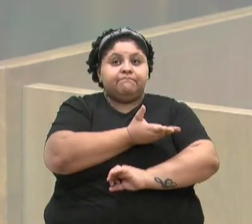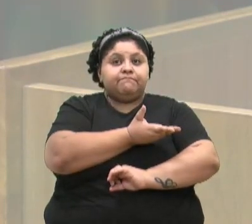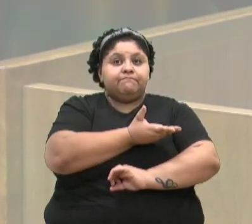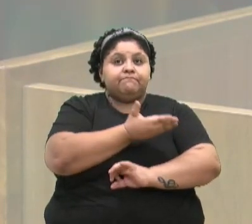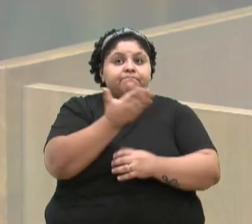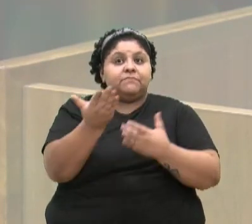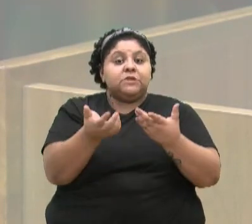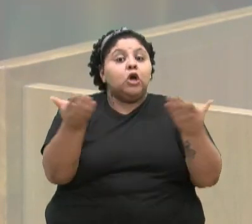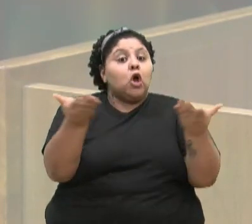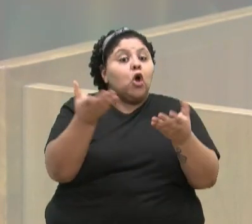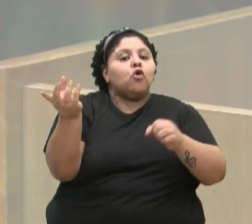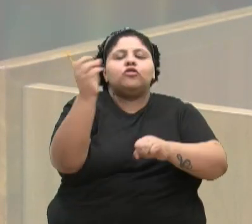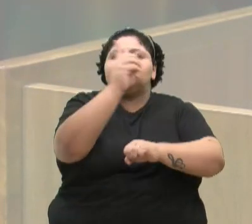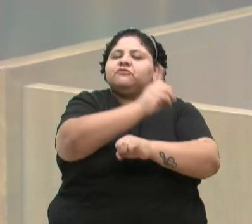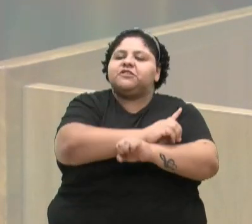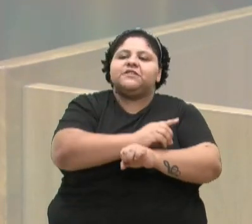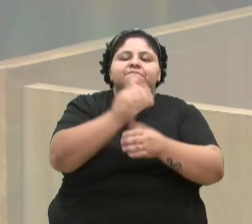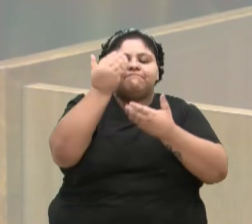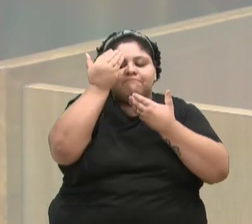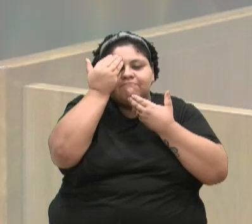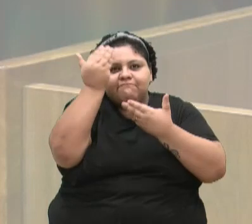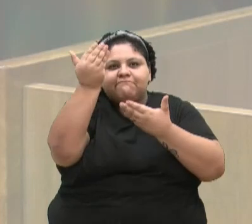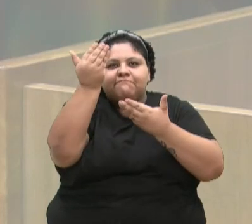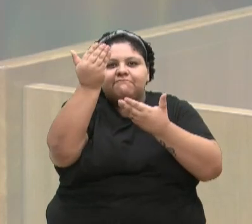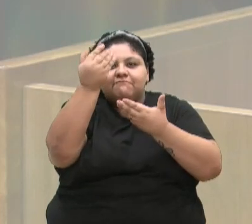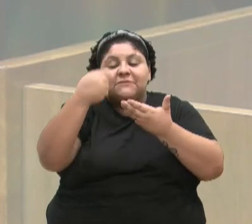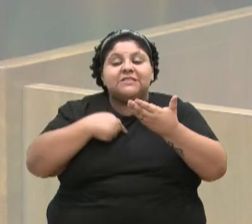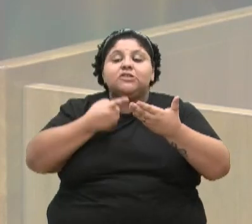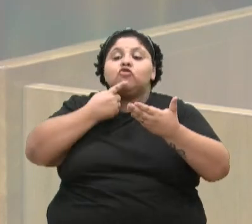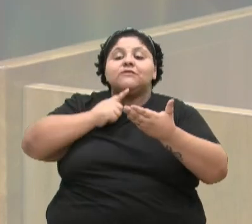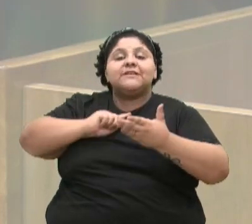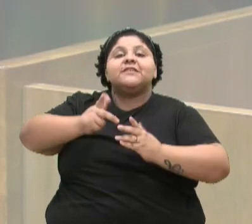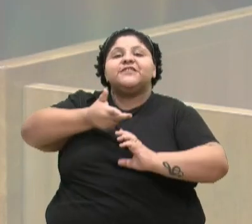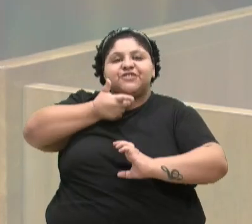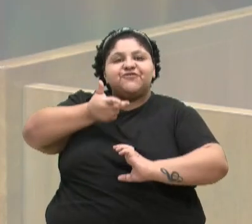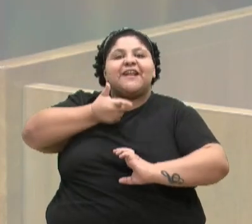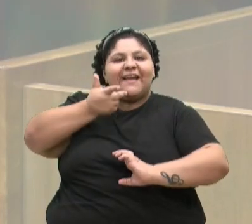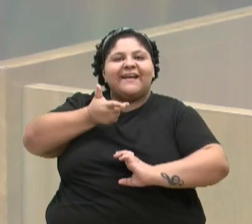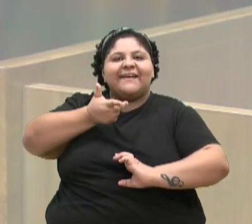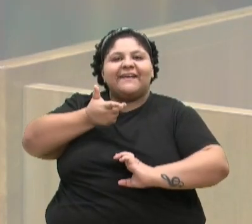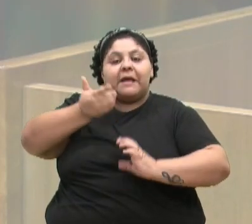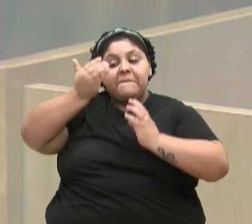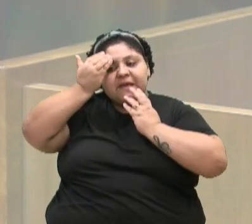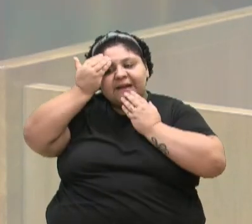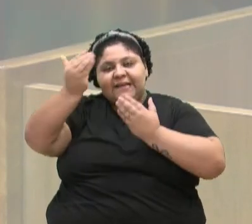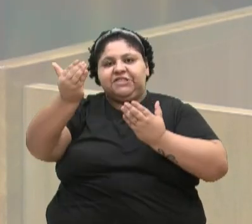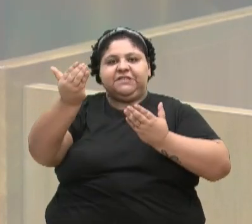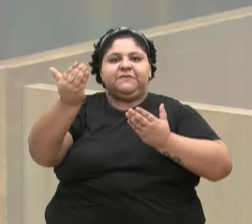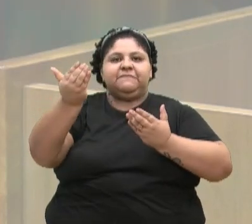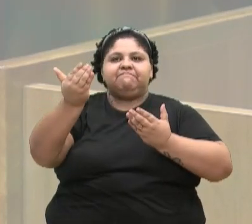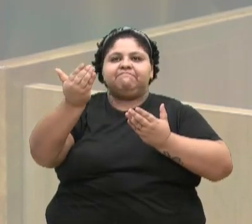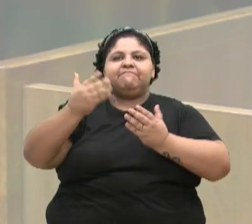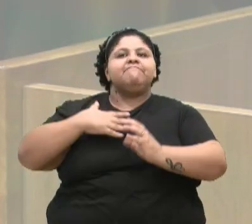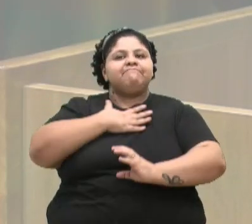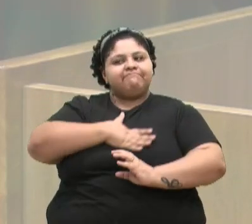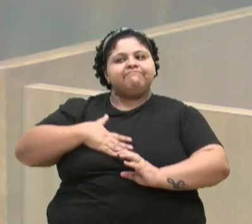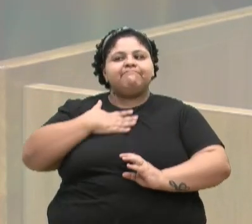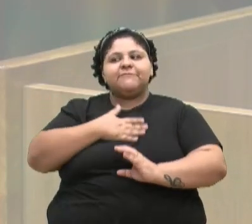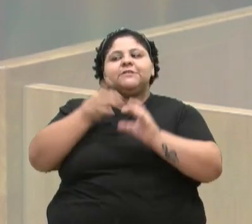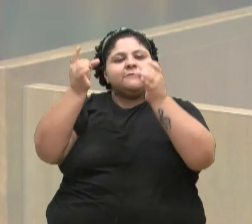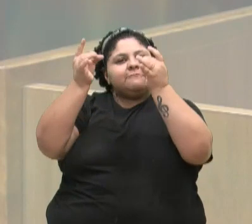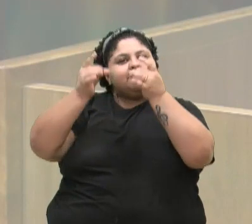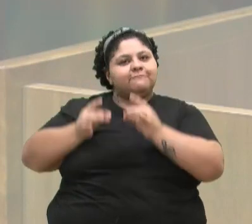Então, hoje é um dia de gratidão. Eu gostaria de expressar a minha gratidão de uma forma